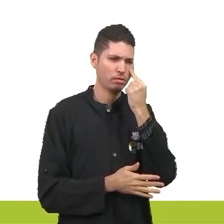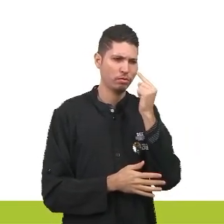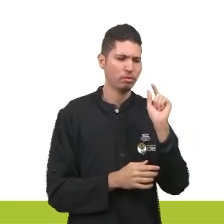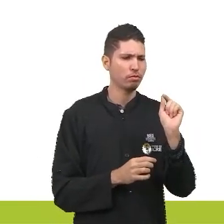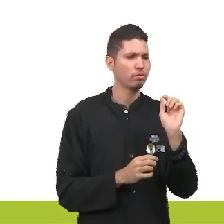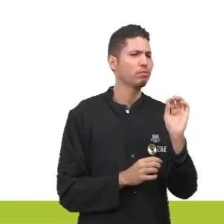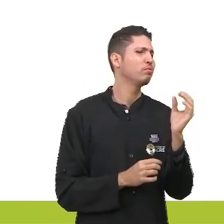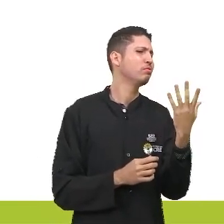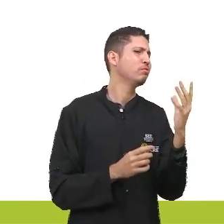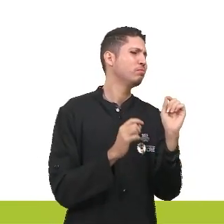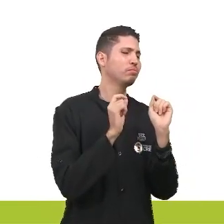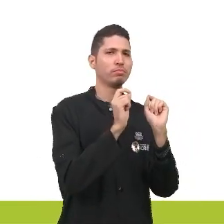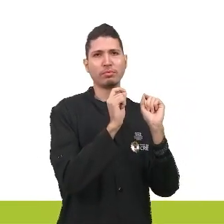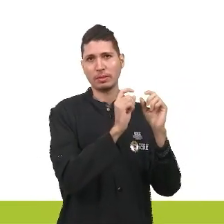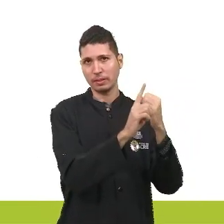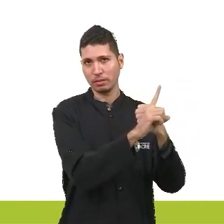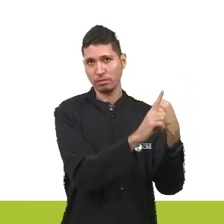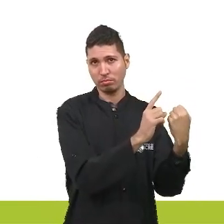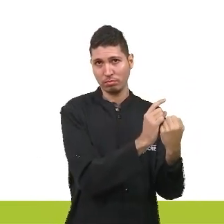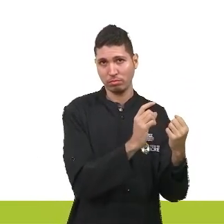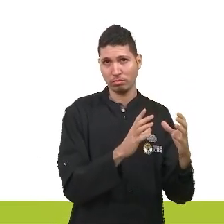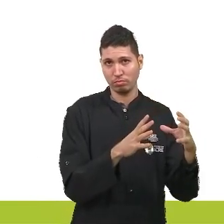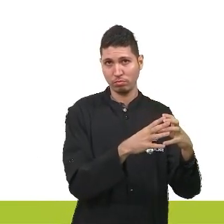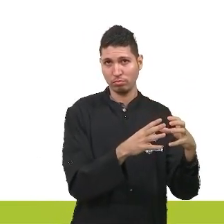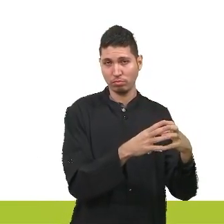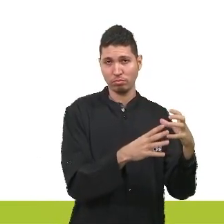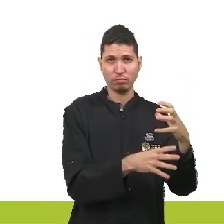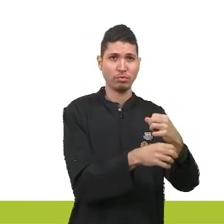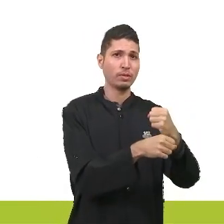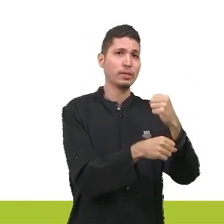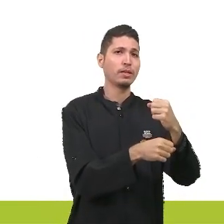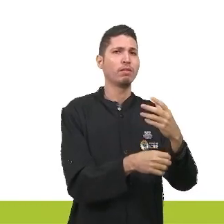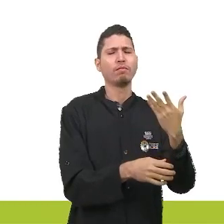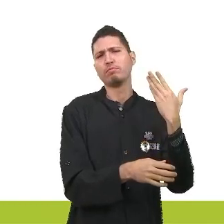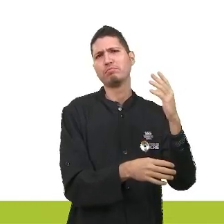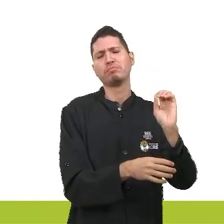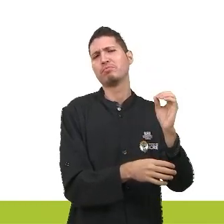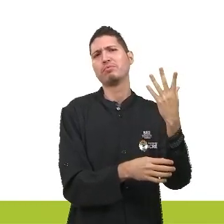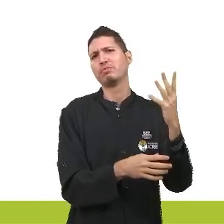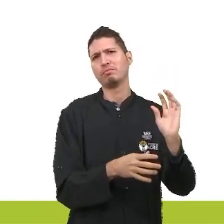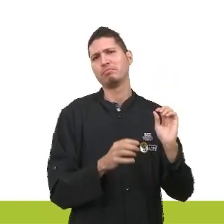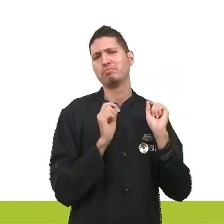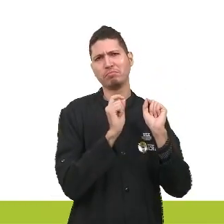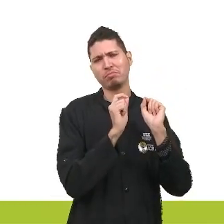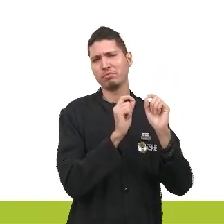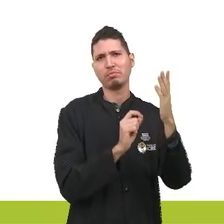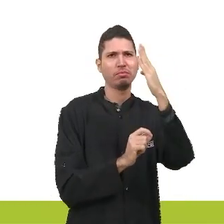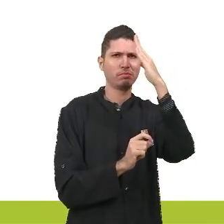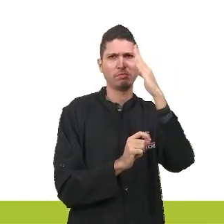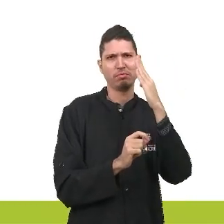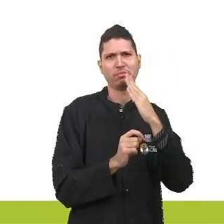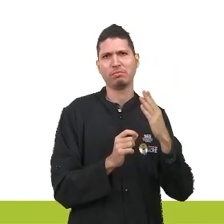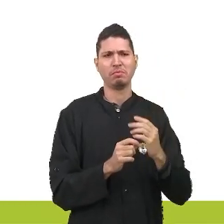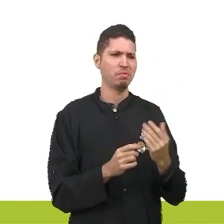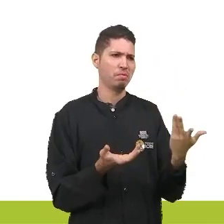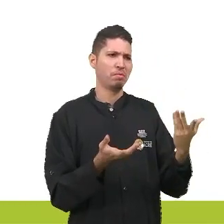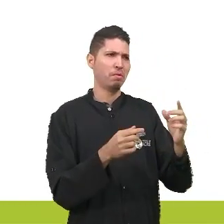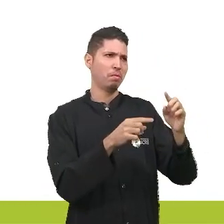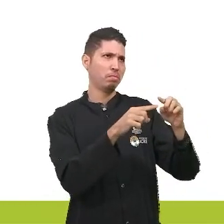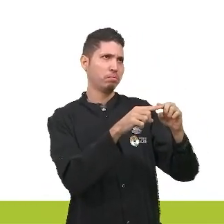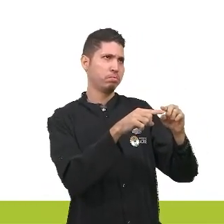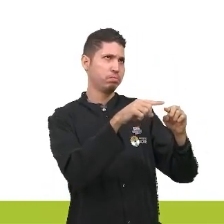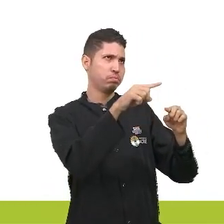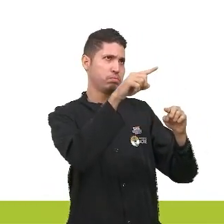sociedade? Que tem uma alta taxa de natalidade, o que estava acontecendo no Brasil? Uma alta taxa de natalidade, de repente tem uma queda brusca